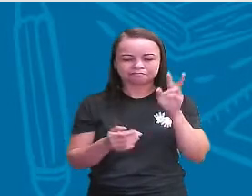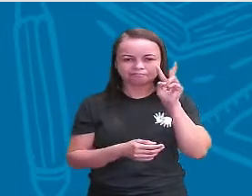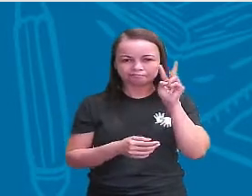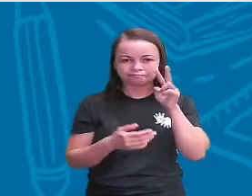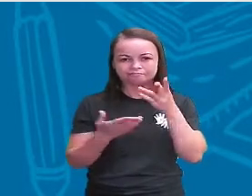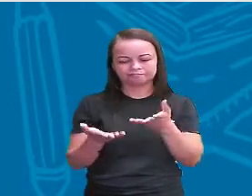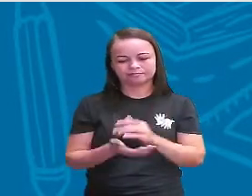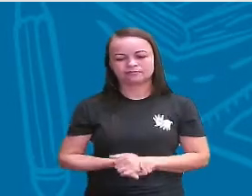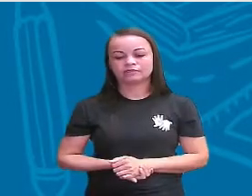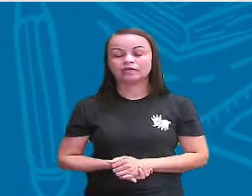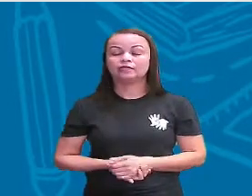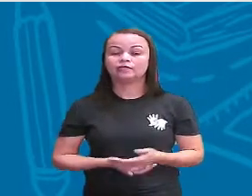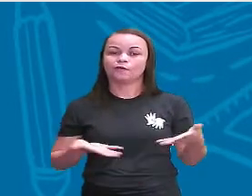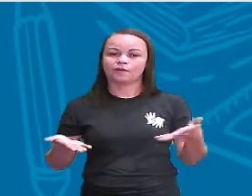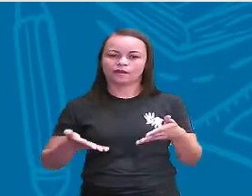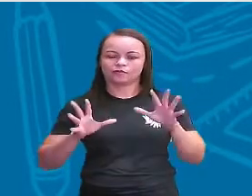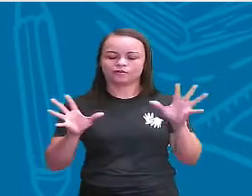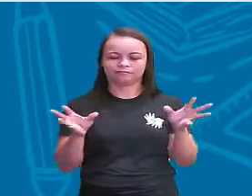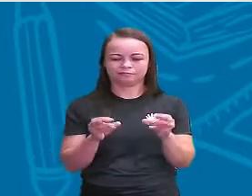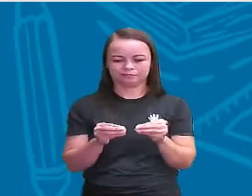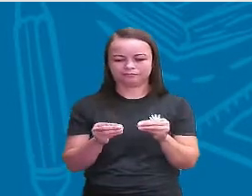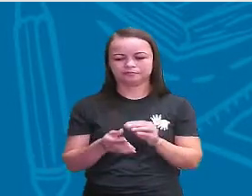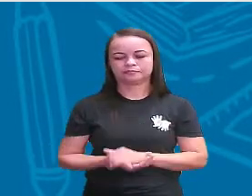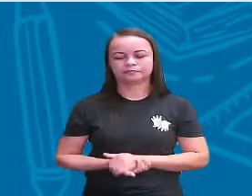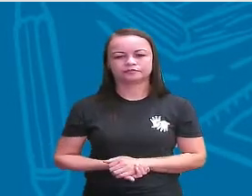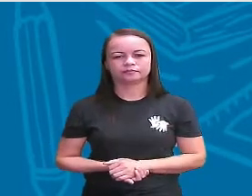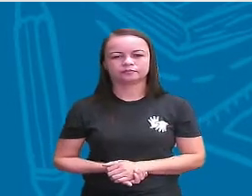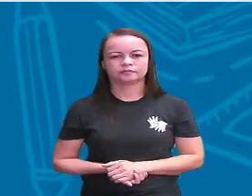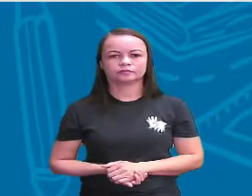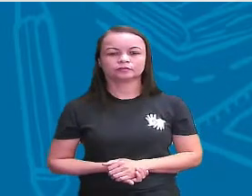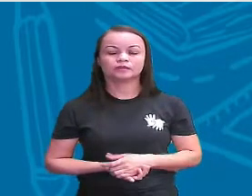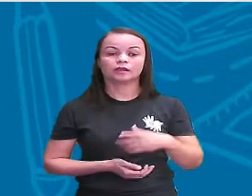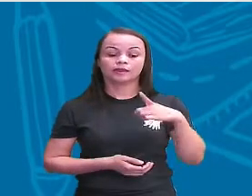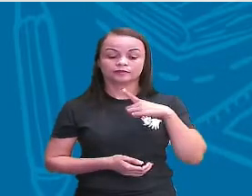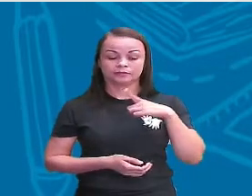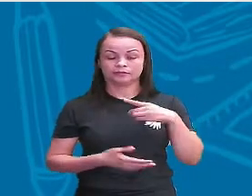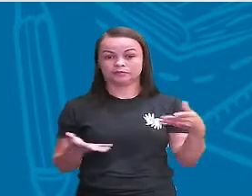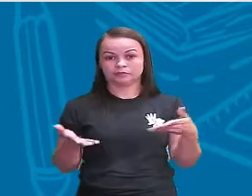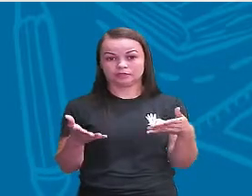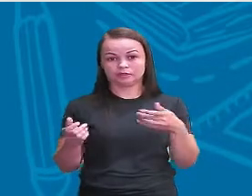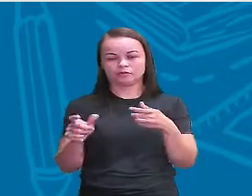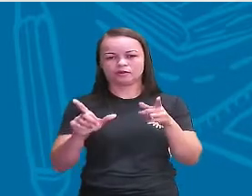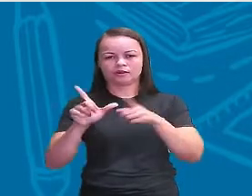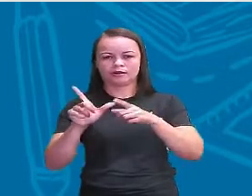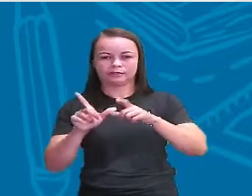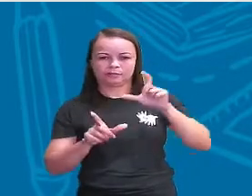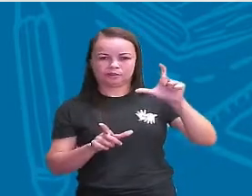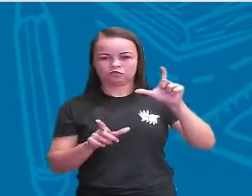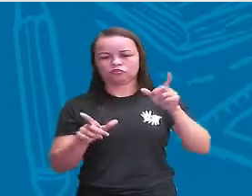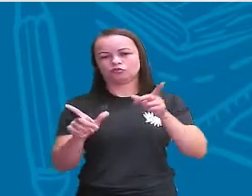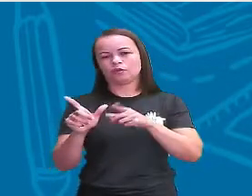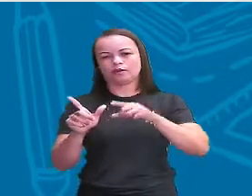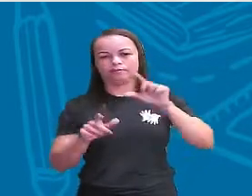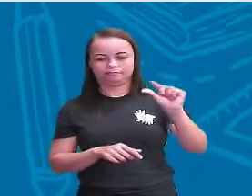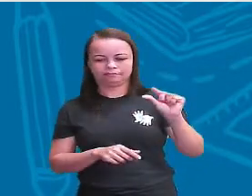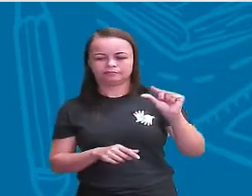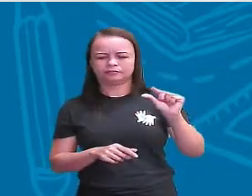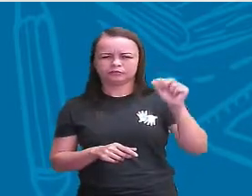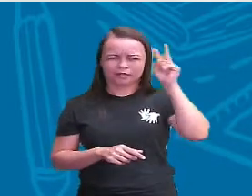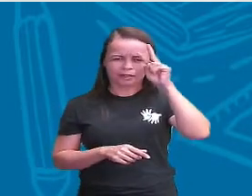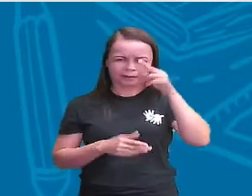para a nossa revisão. A gente tem aí, ó, o assunto de letra maiúscula e letra minúscula.